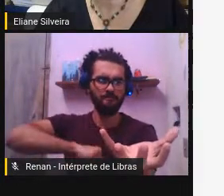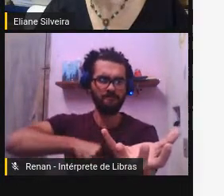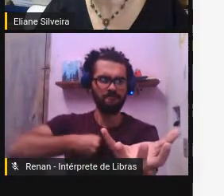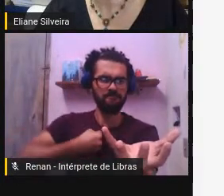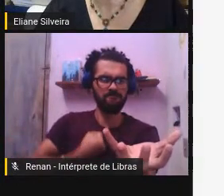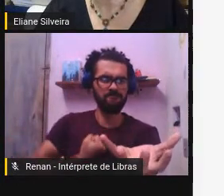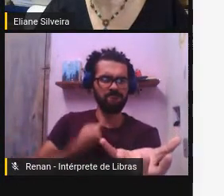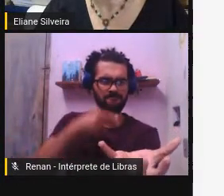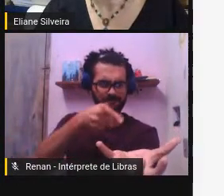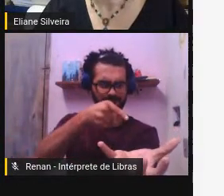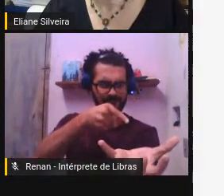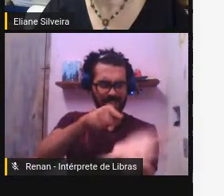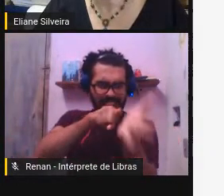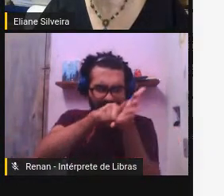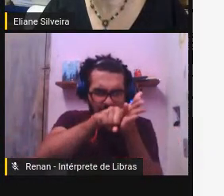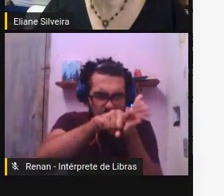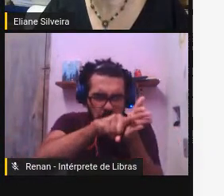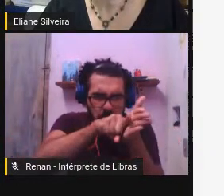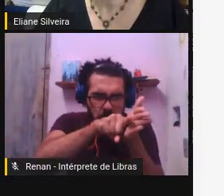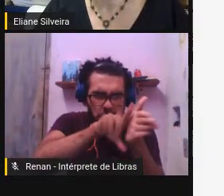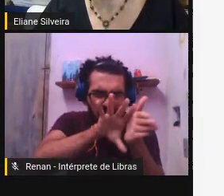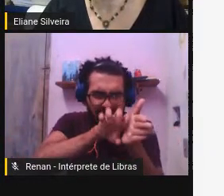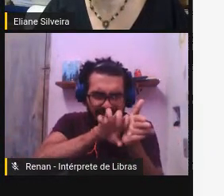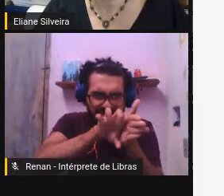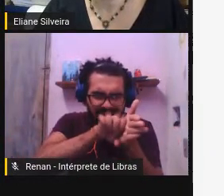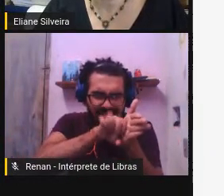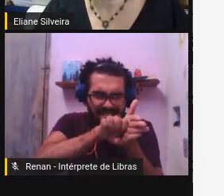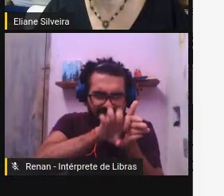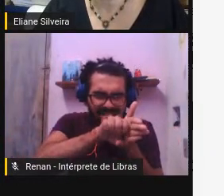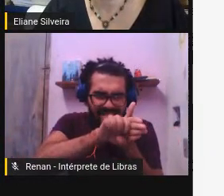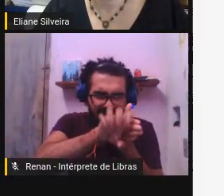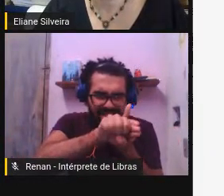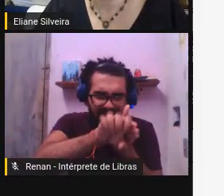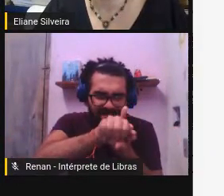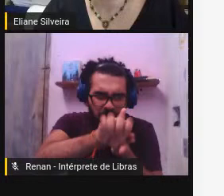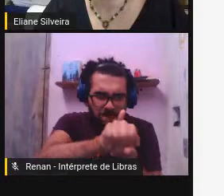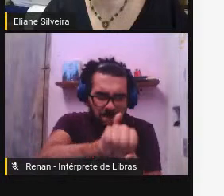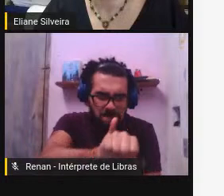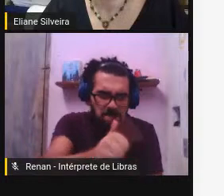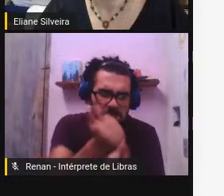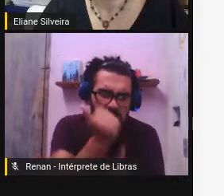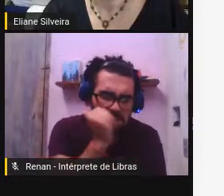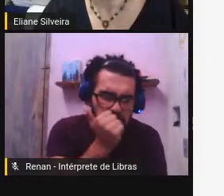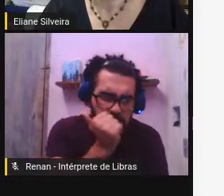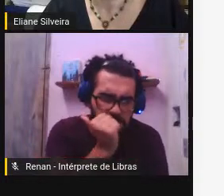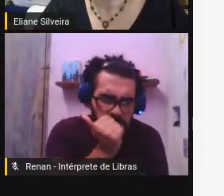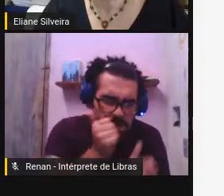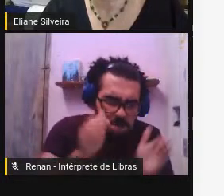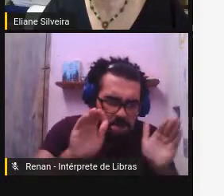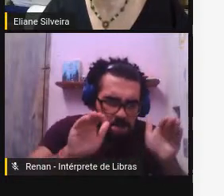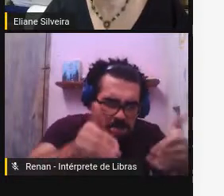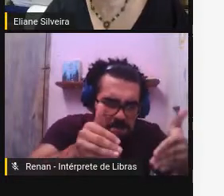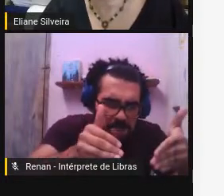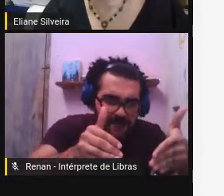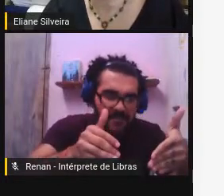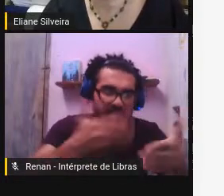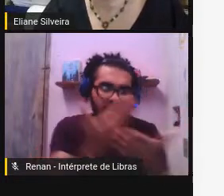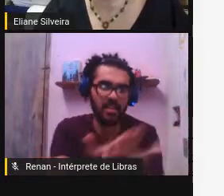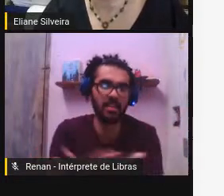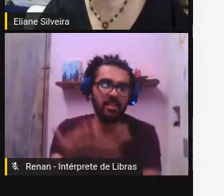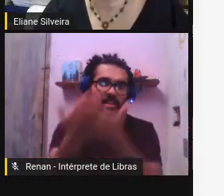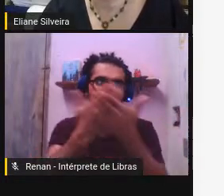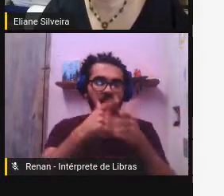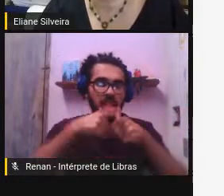maneira pelo qual ele sempre perseguiu os estudos da linguagem. Então, a relação de